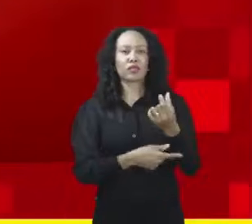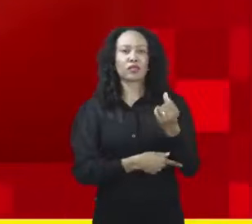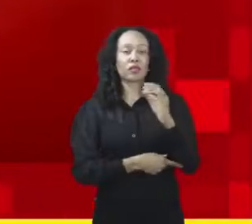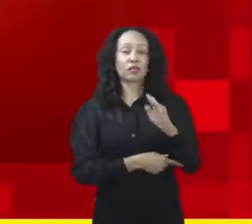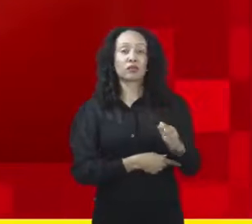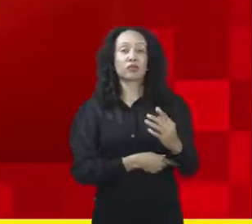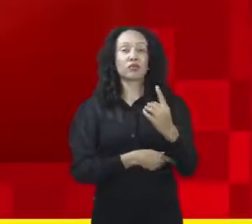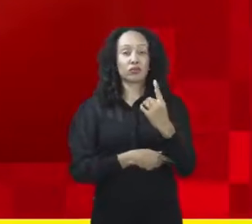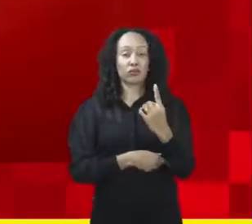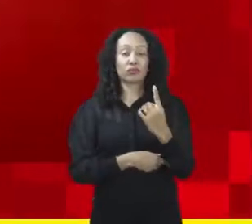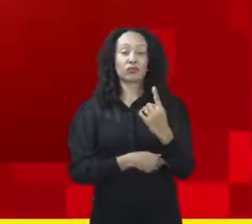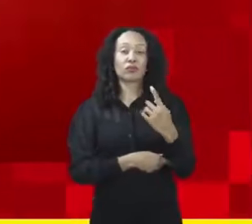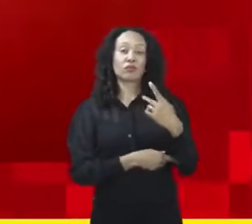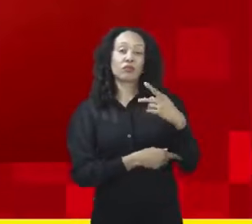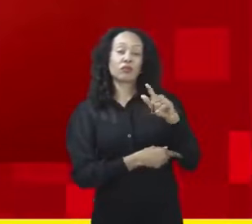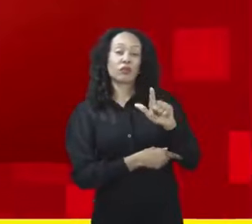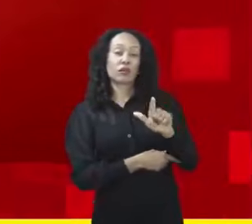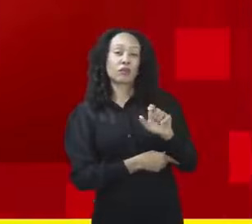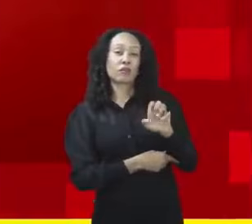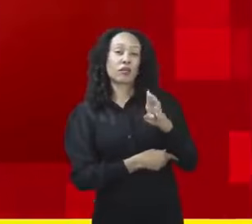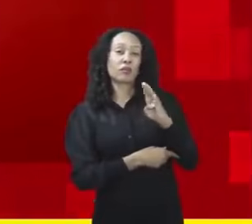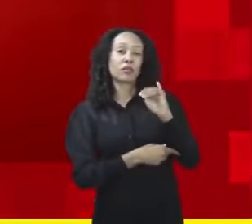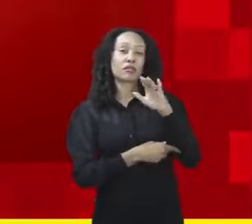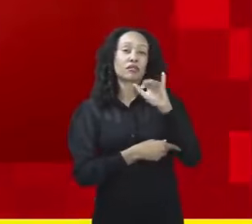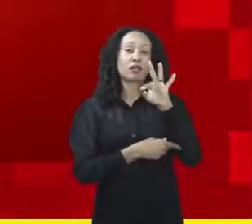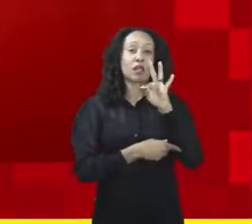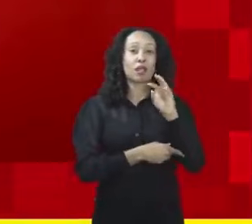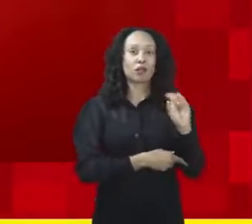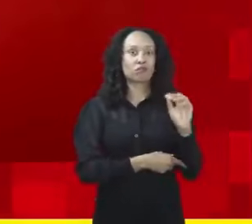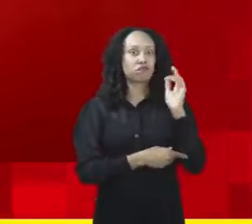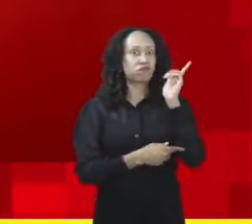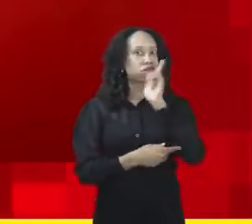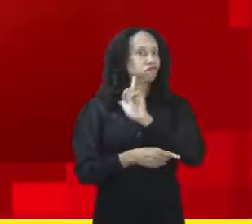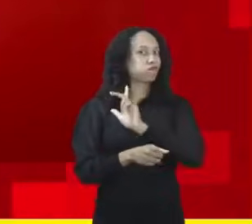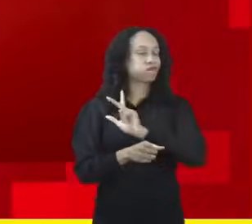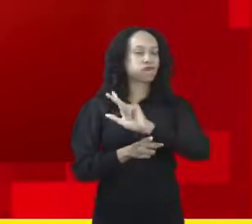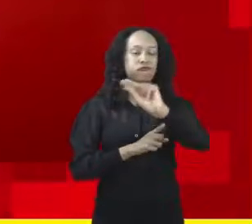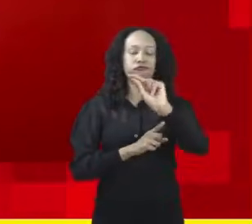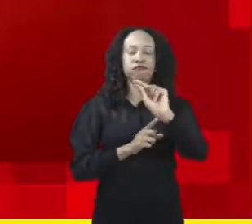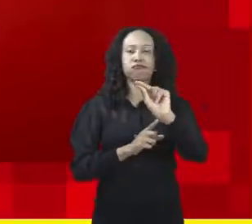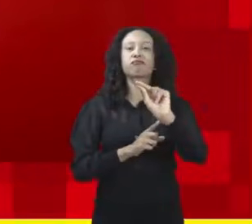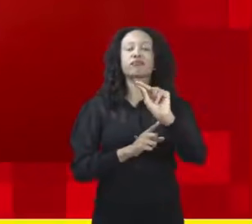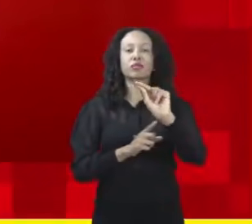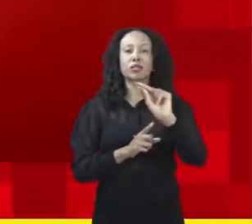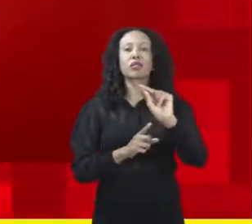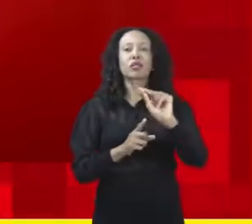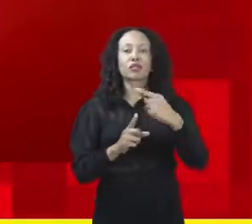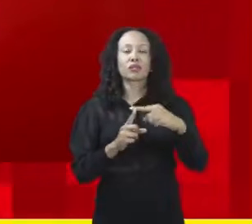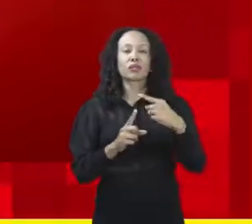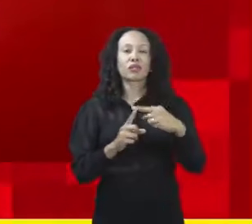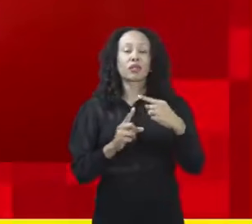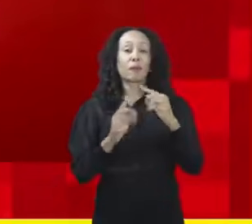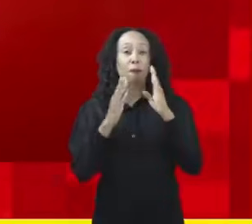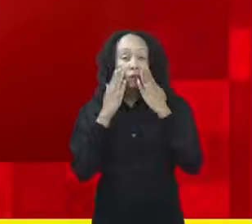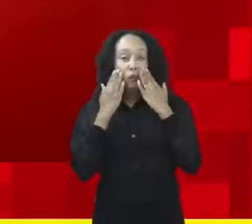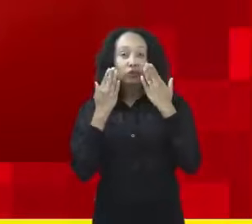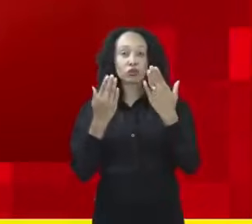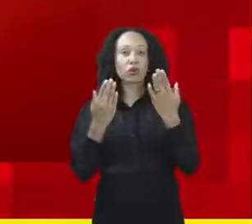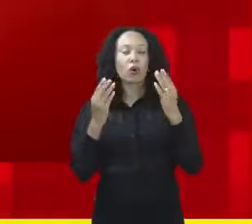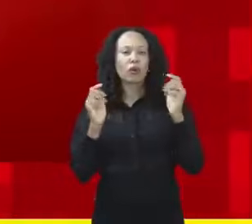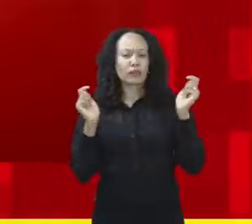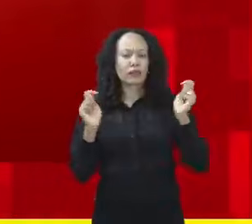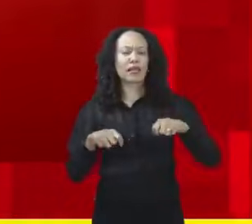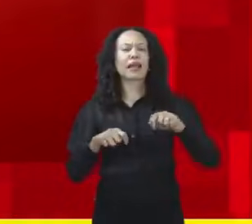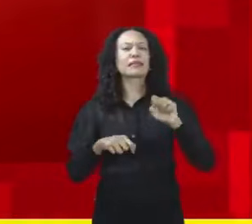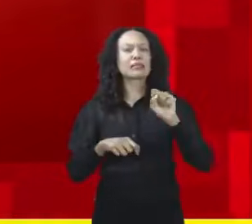o plebiscito, como uma ação muito vitoriosa, trouxe isso, e dizer que nós sim podemos ter um canal de